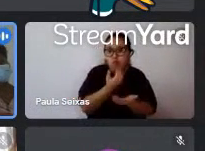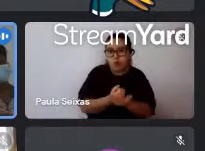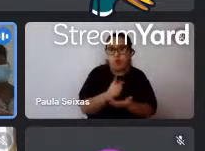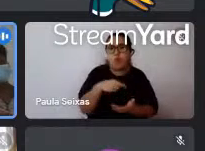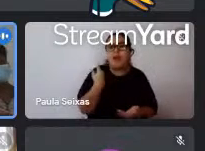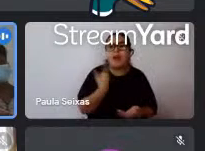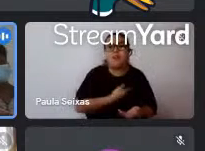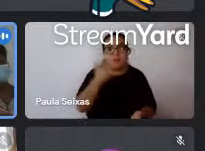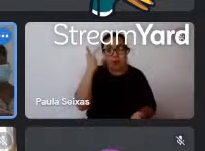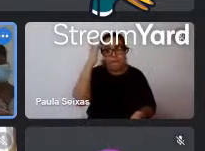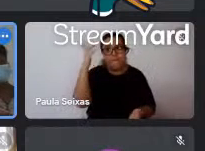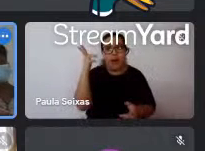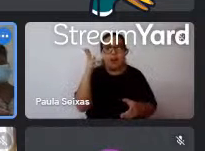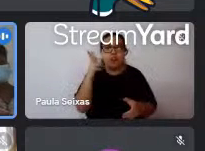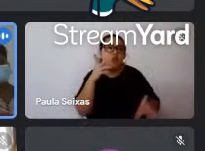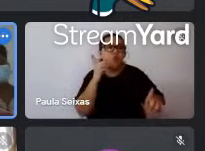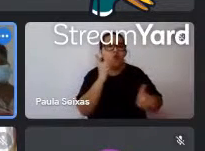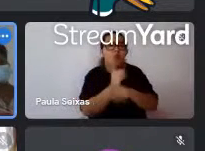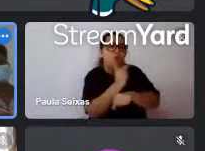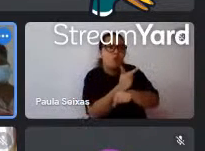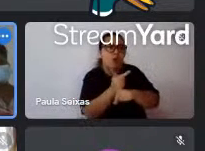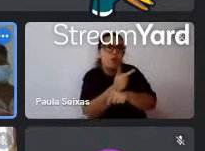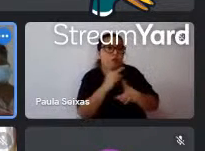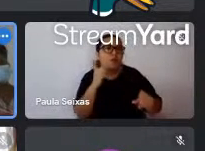busca a esse trecho no software.